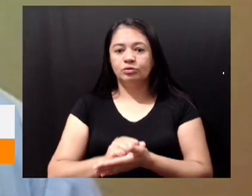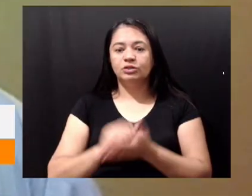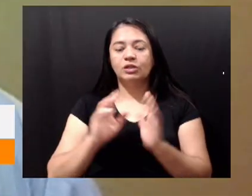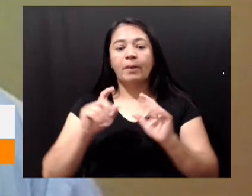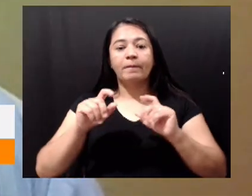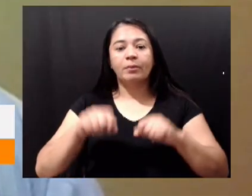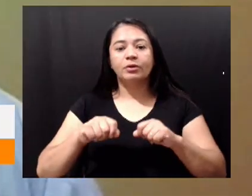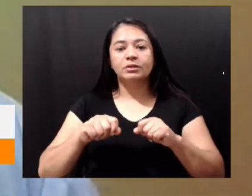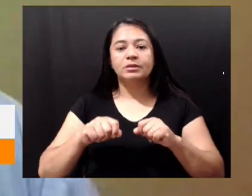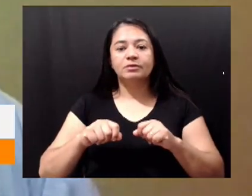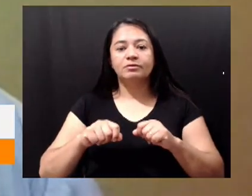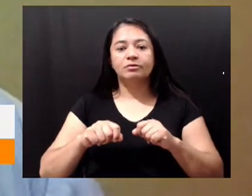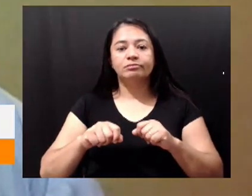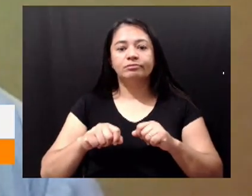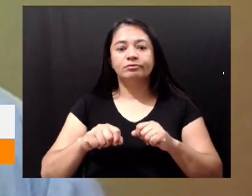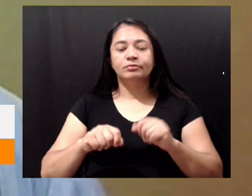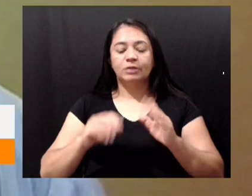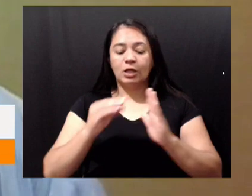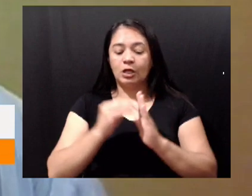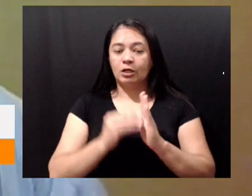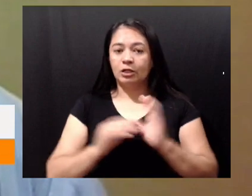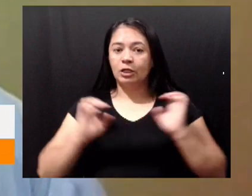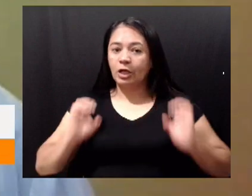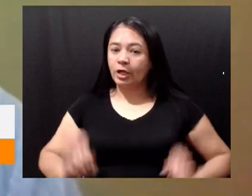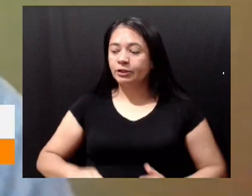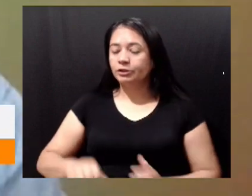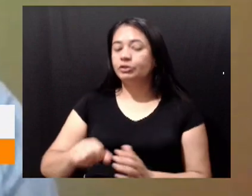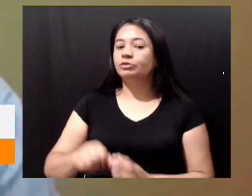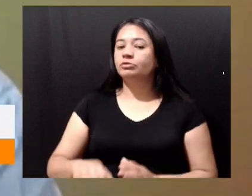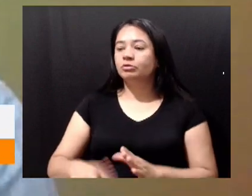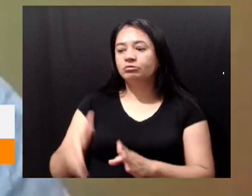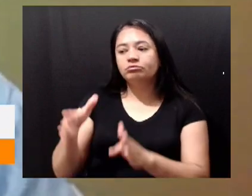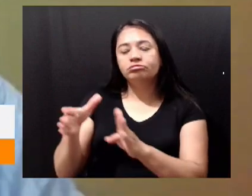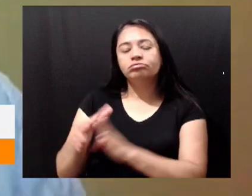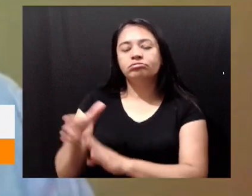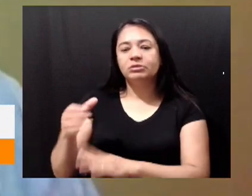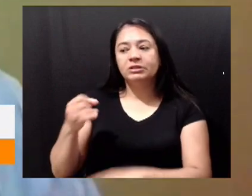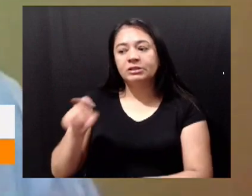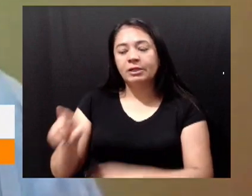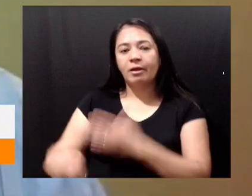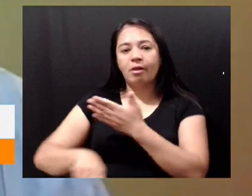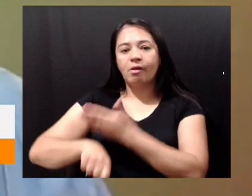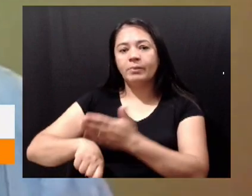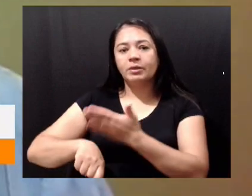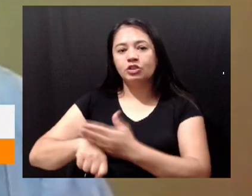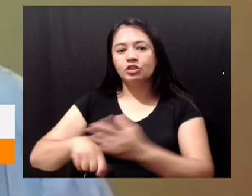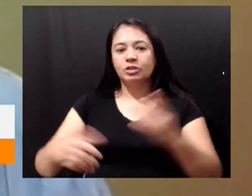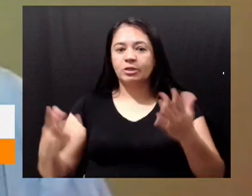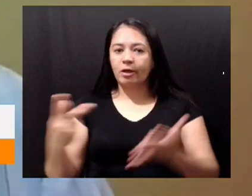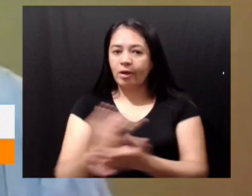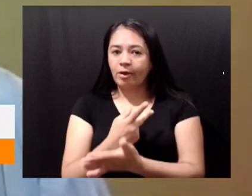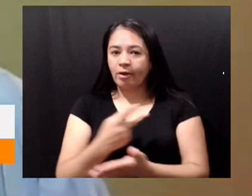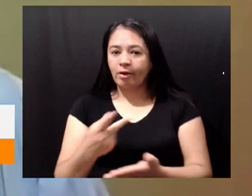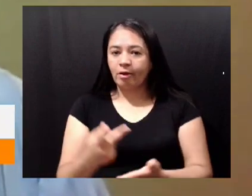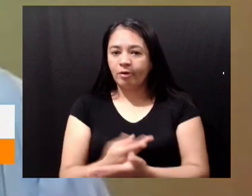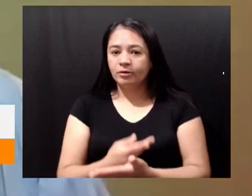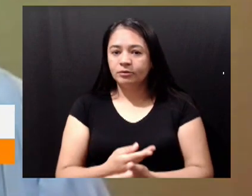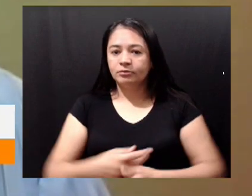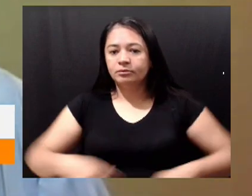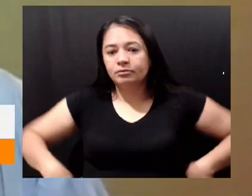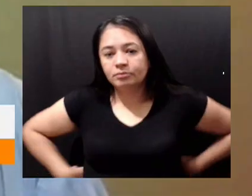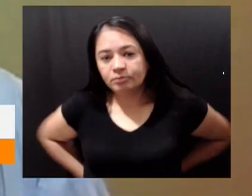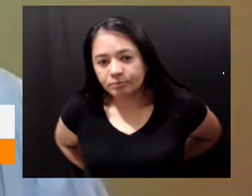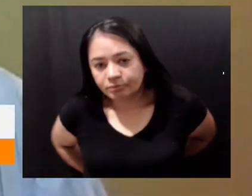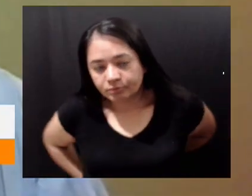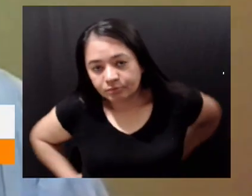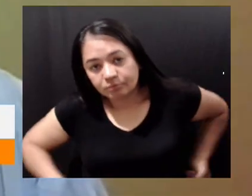sanções éticas, disciplinares, caso ele pratique algo impróprio, indique o medicamento